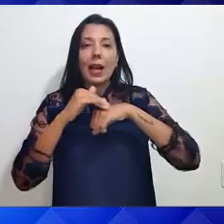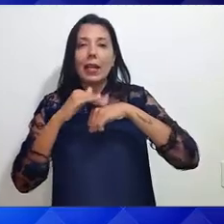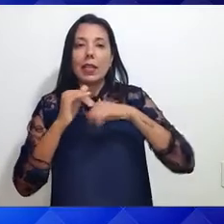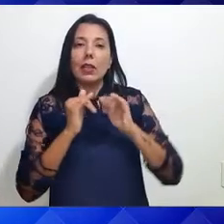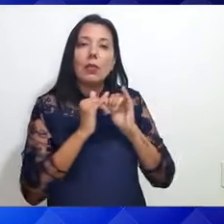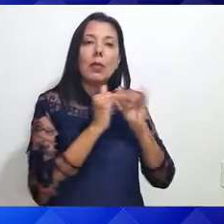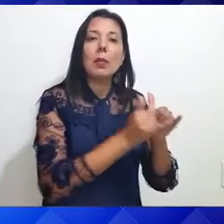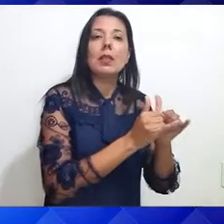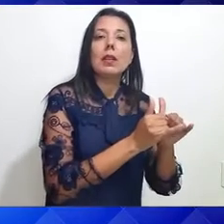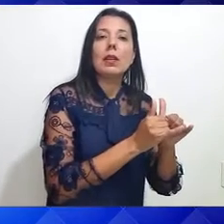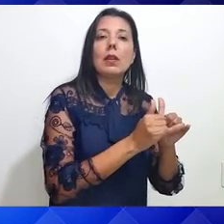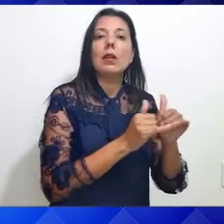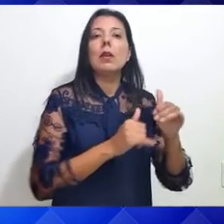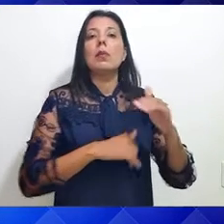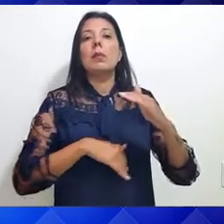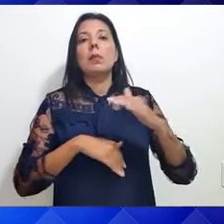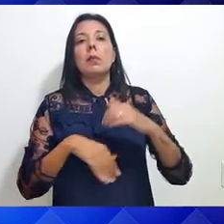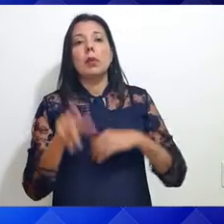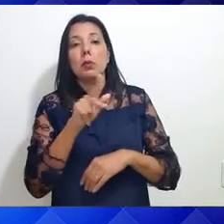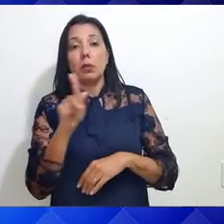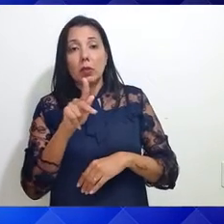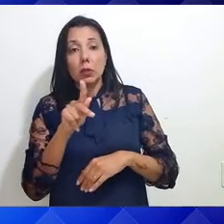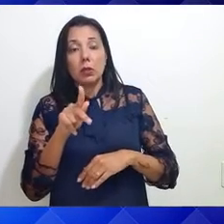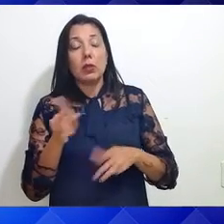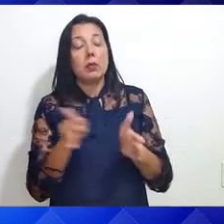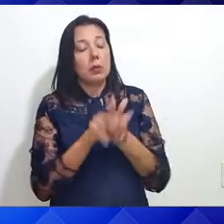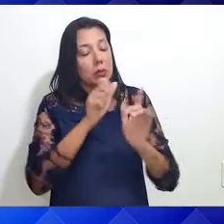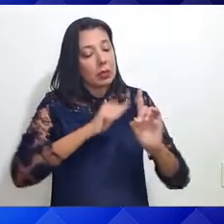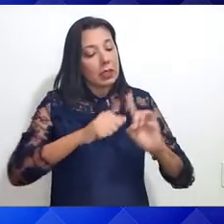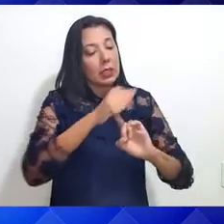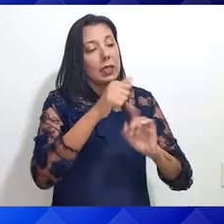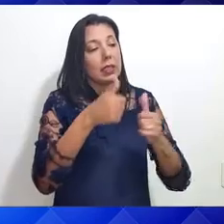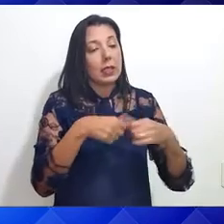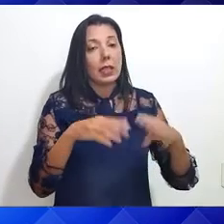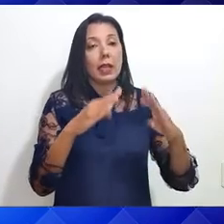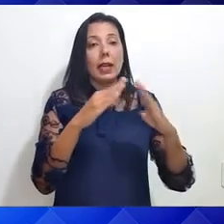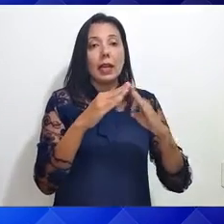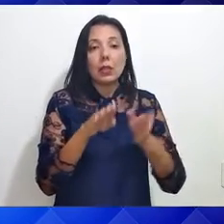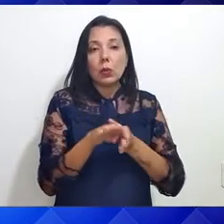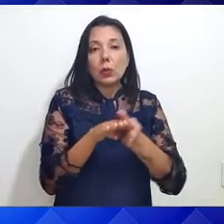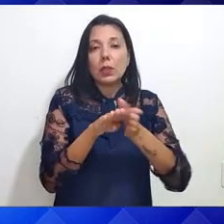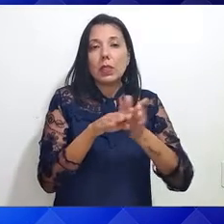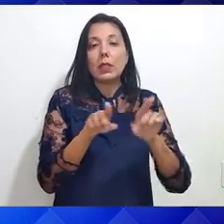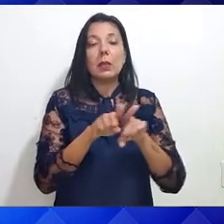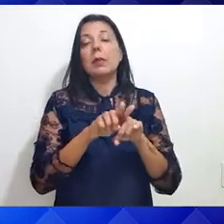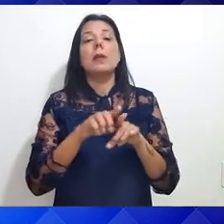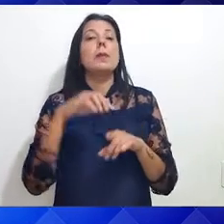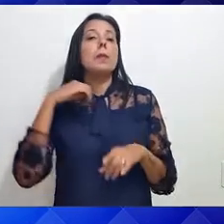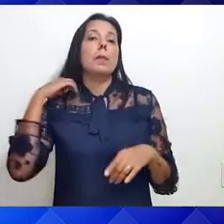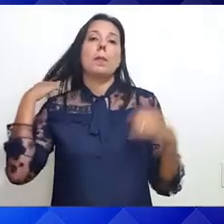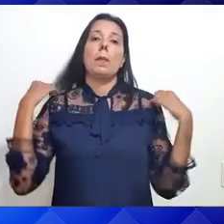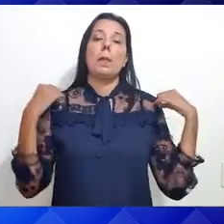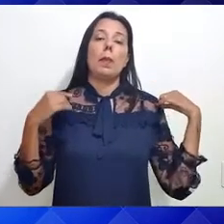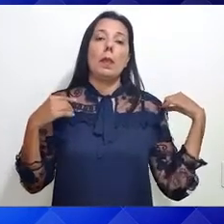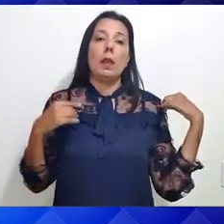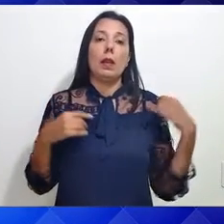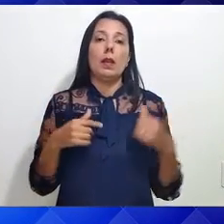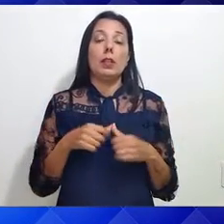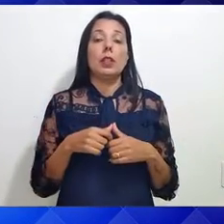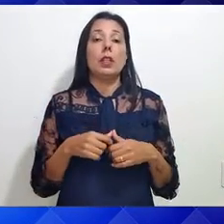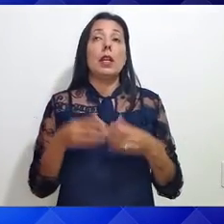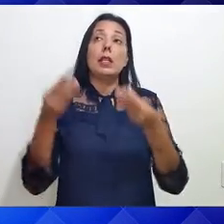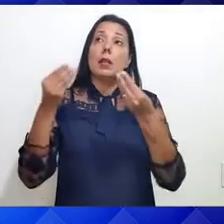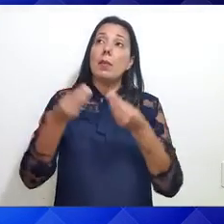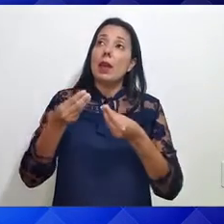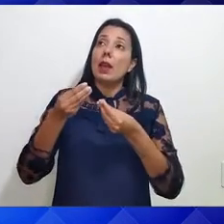comunicação afetuosa com a nossa categoria. E o Sindicato dos Professores agradece a todos vocês e aos nossos queridos que estão até agora